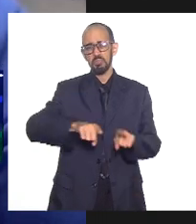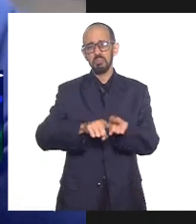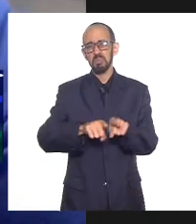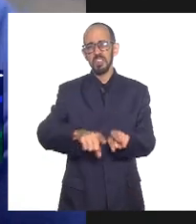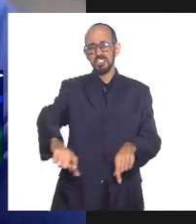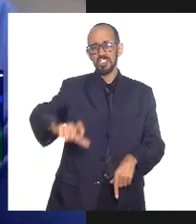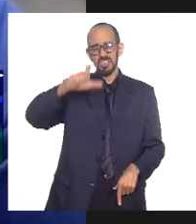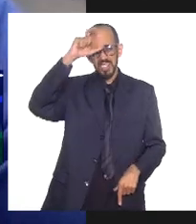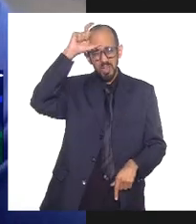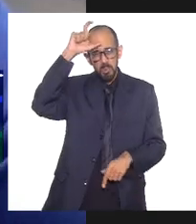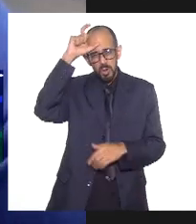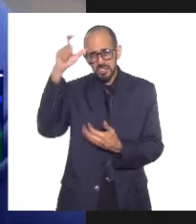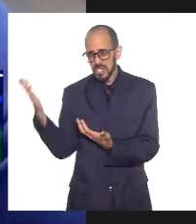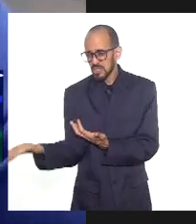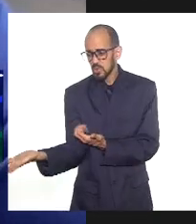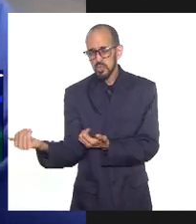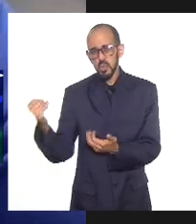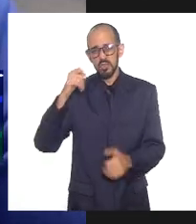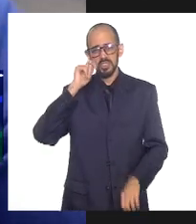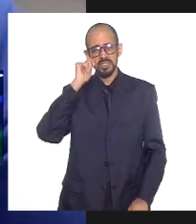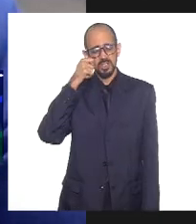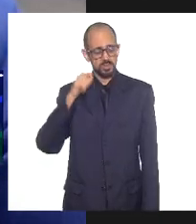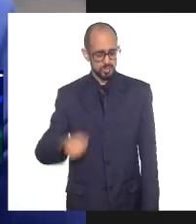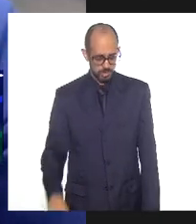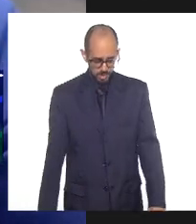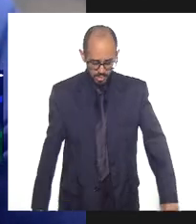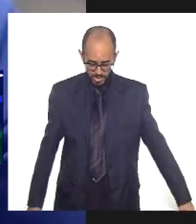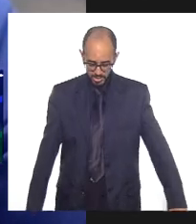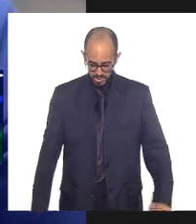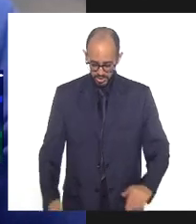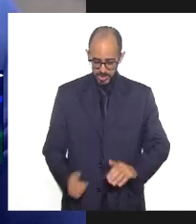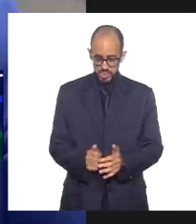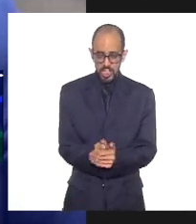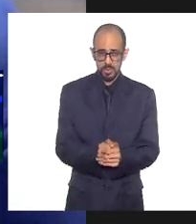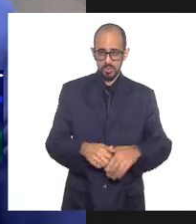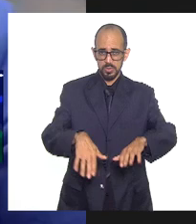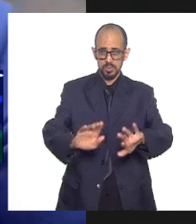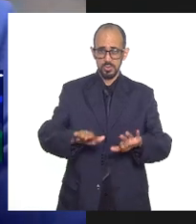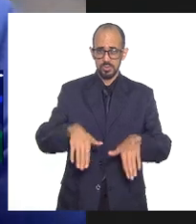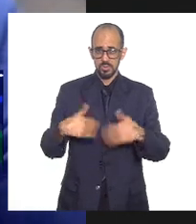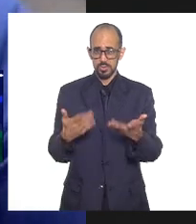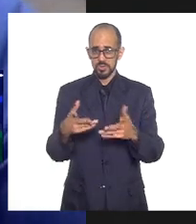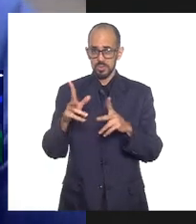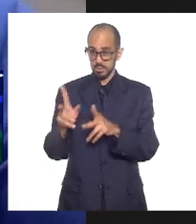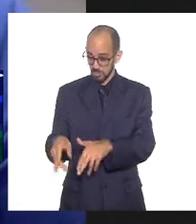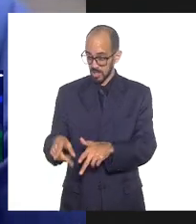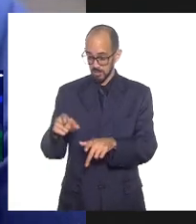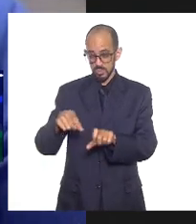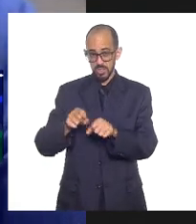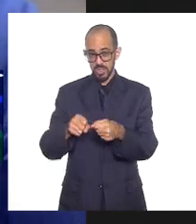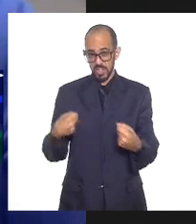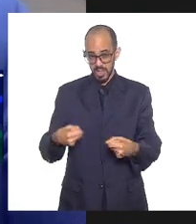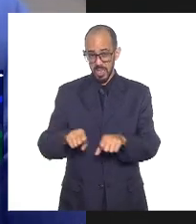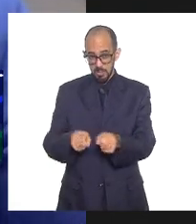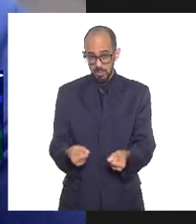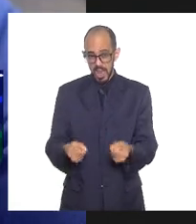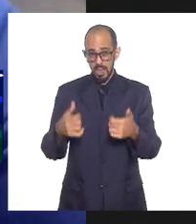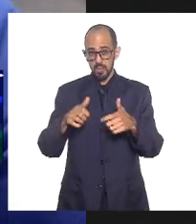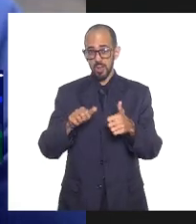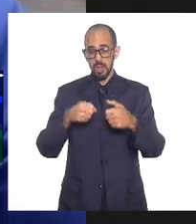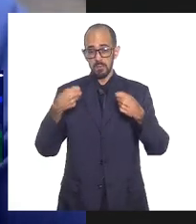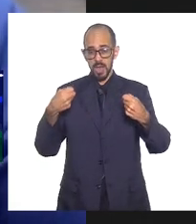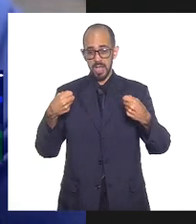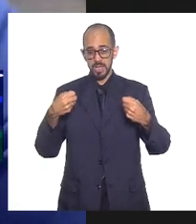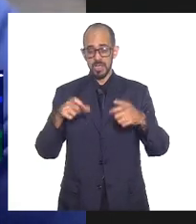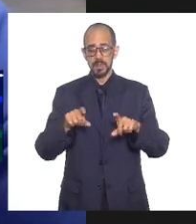demonização da nossa juventude preta. Então, precisamos dizer aqui, esses mesmos que quebraram a placa da Marielle, esses mesmos que